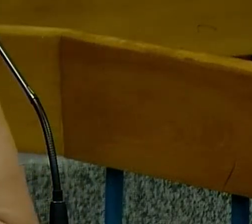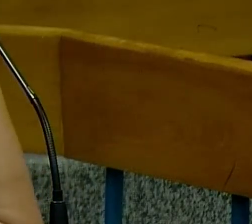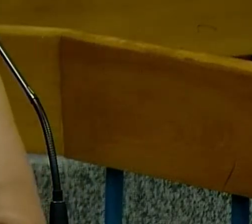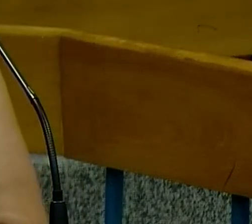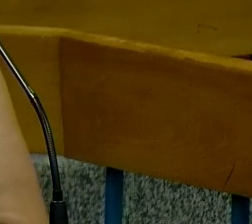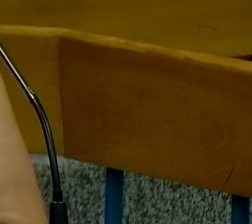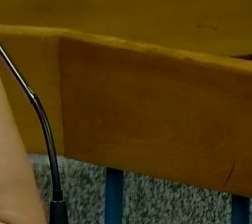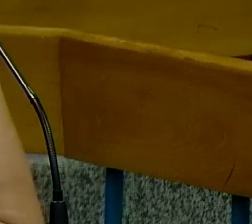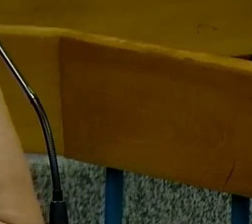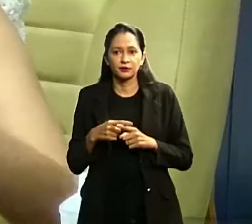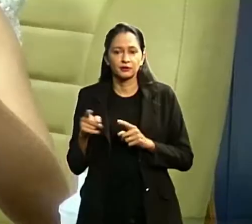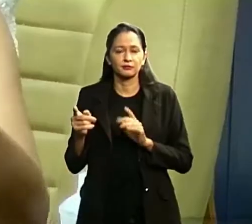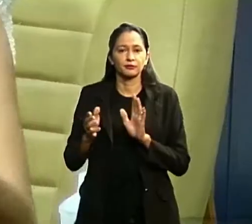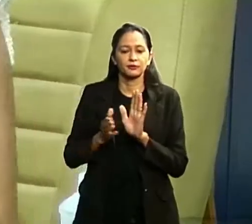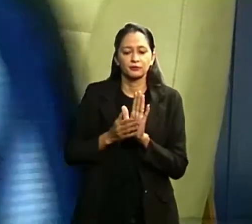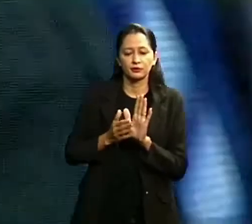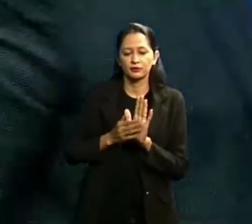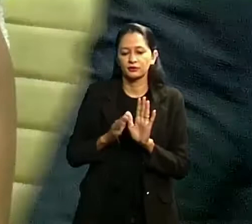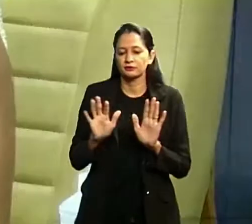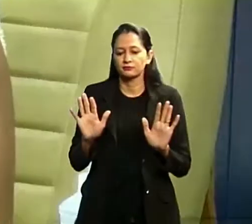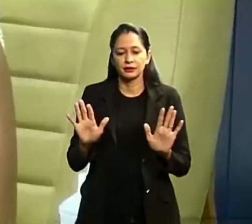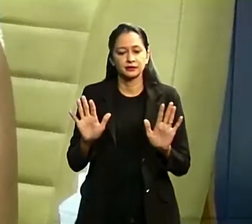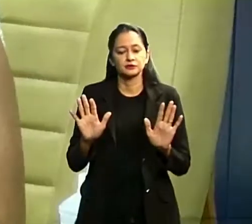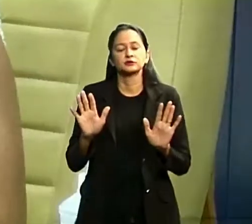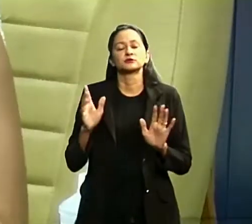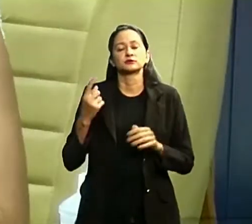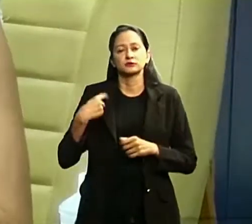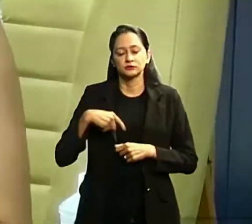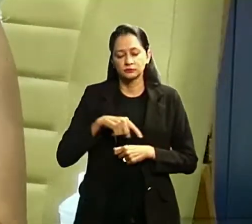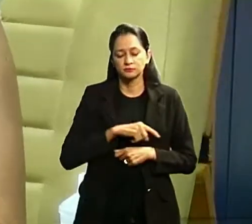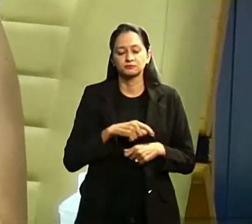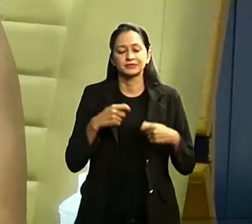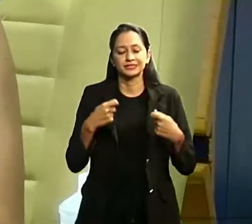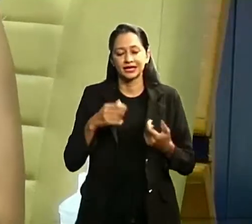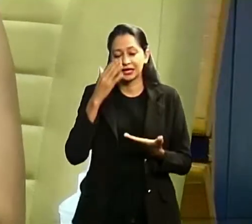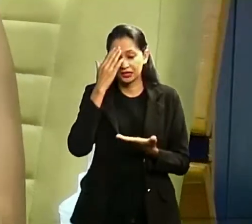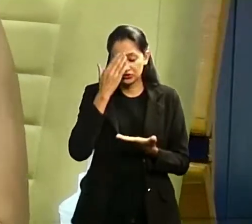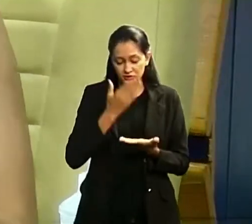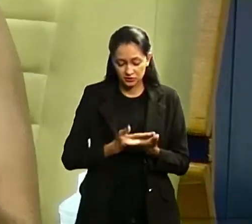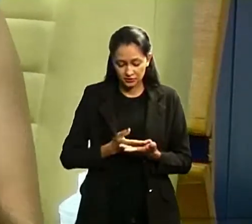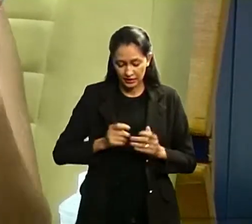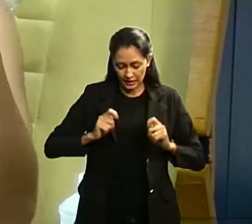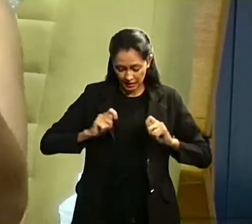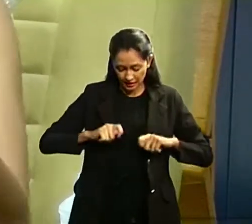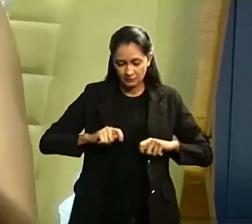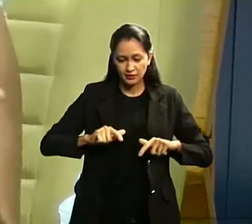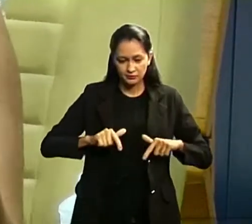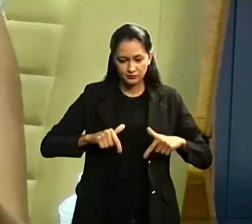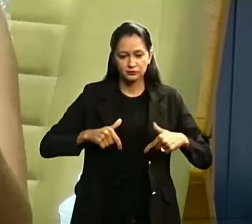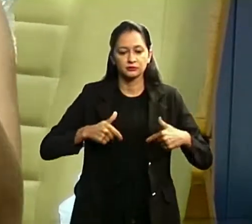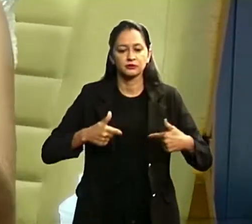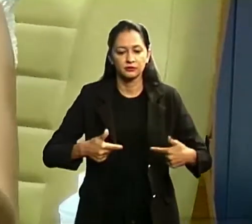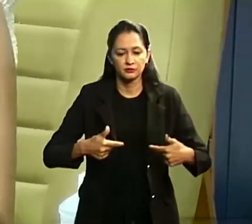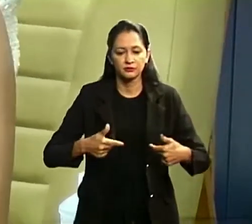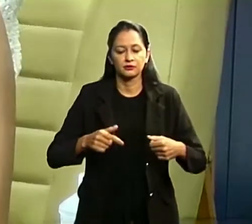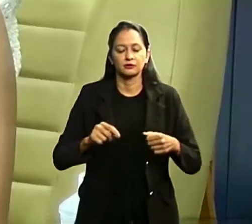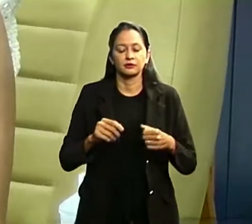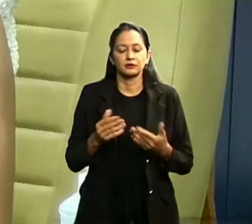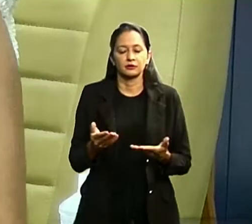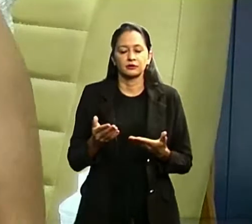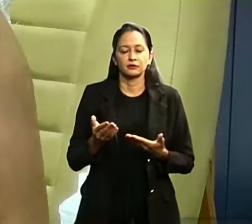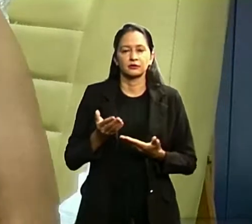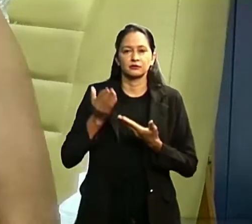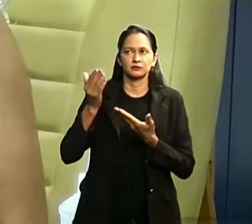de biologia, vocação, etc. Mas nós temos que acreditar no potencial, na nossa vocação e servir, fazer um serviço a Deus,